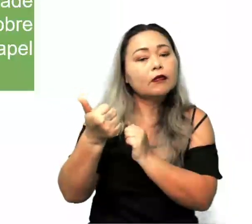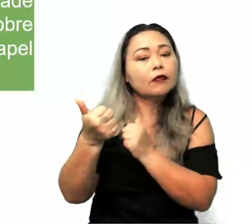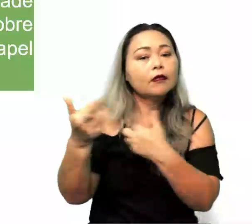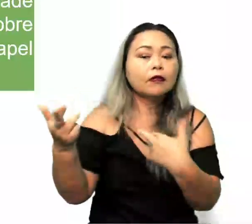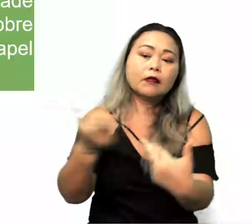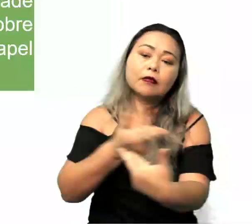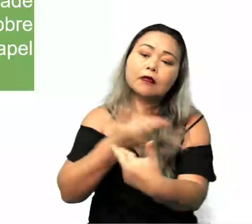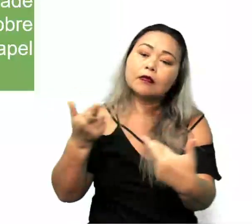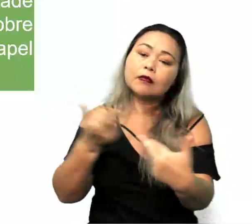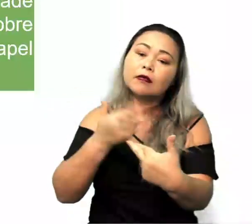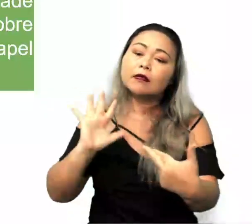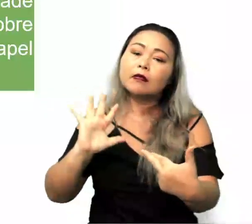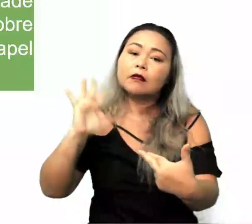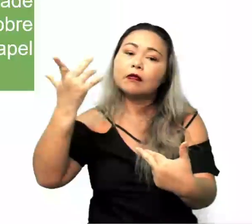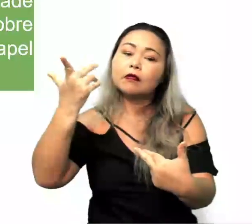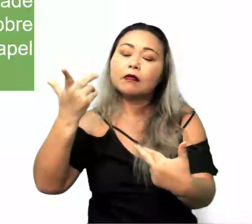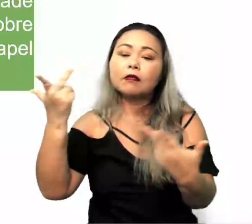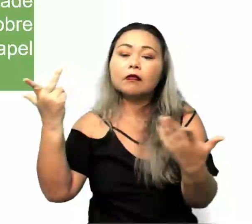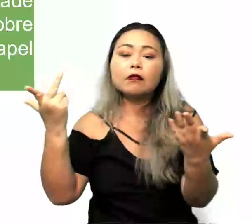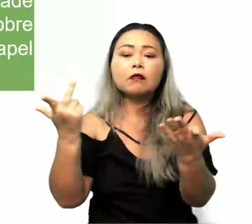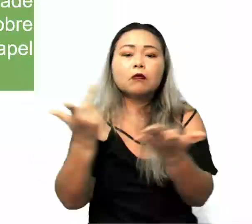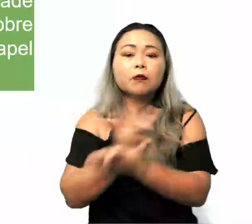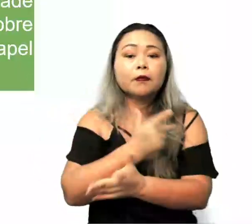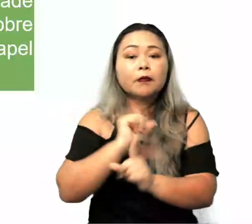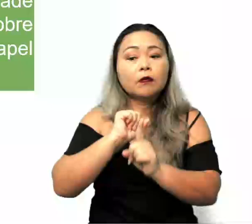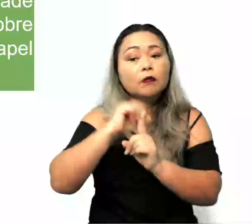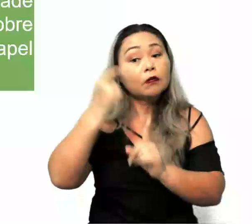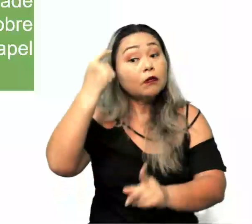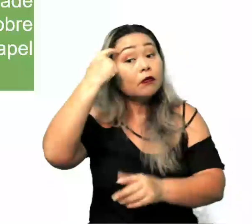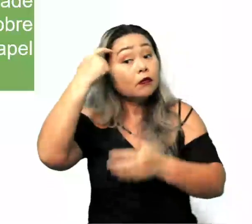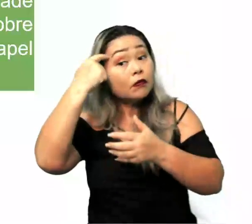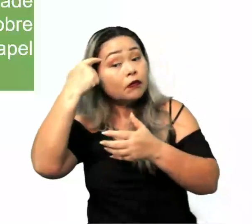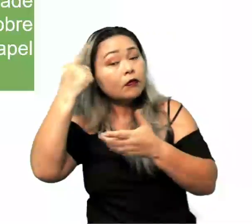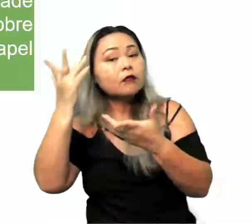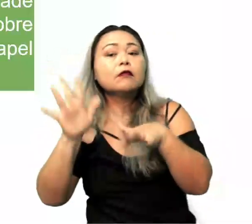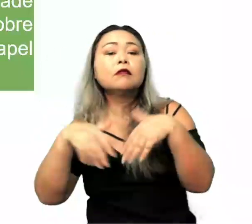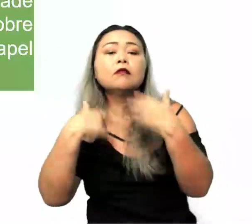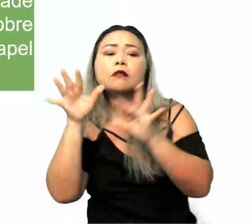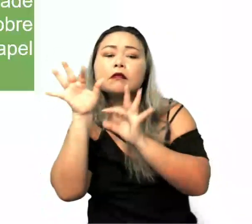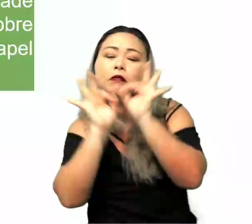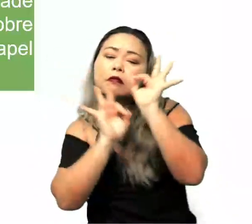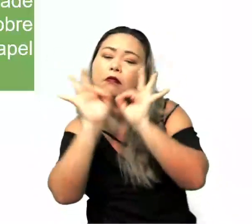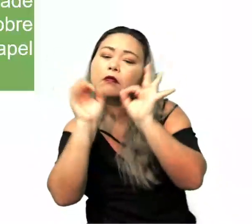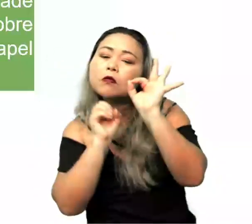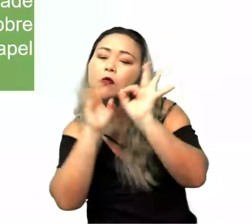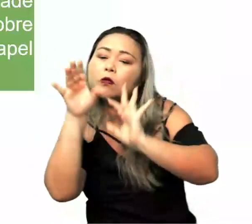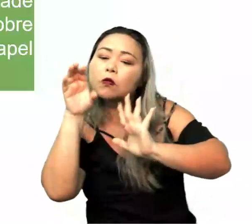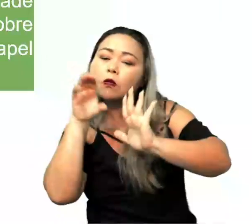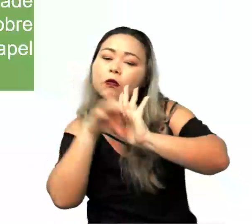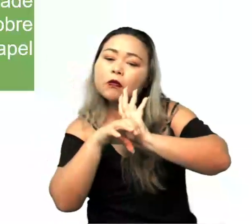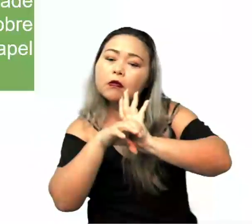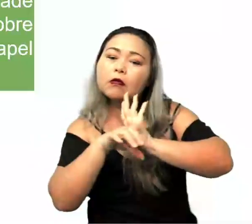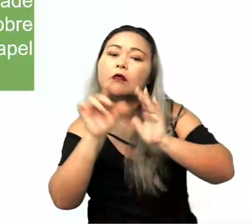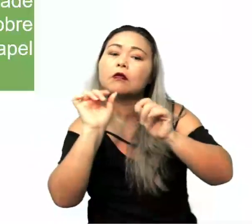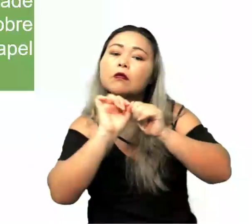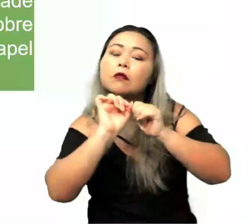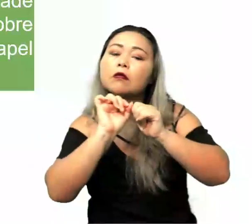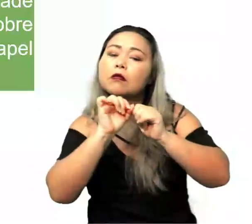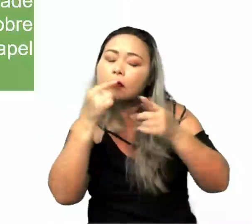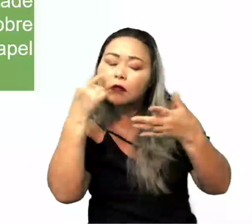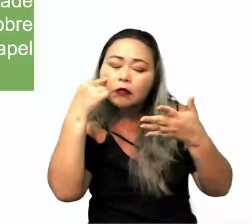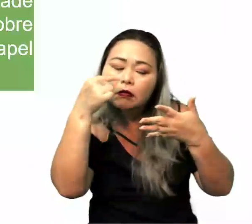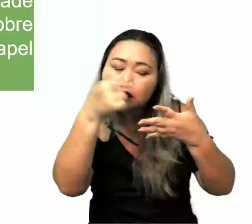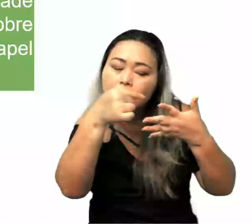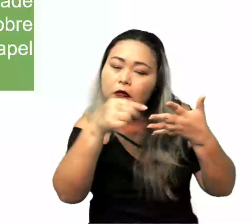habilidade, relacionar fenômenos, fatos e ideias, elaborando novos conceitos